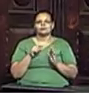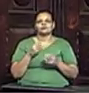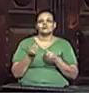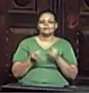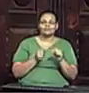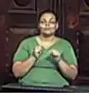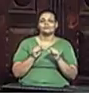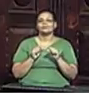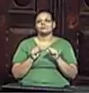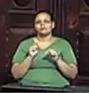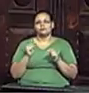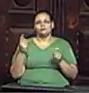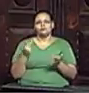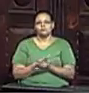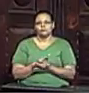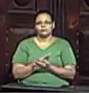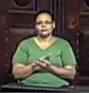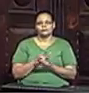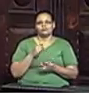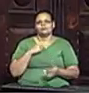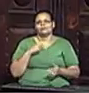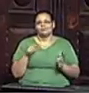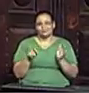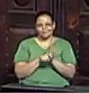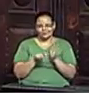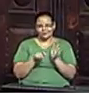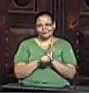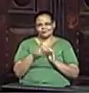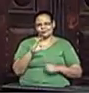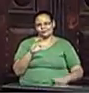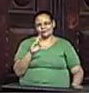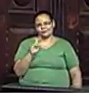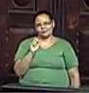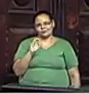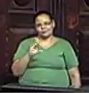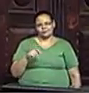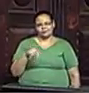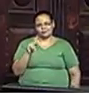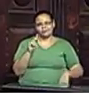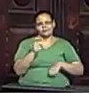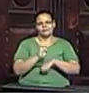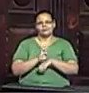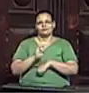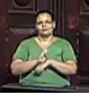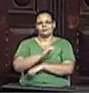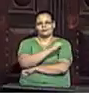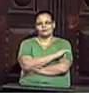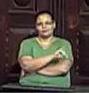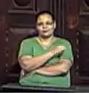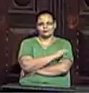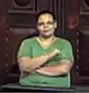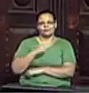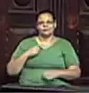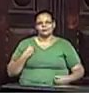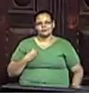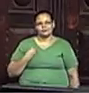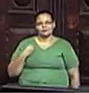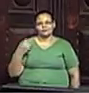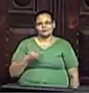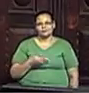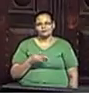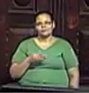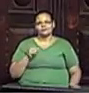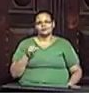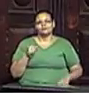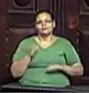causas e consequências do uso do crack no estado do Rio de Janeiro, da qual eu tive o privilégio de participar e, inclusive, atuar